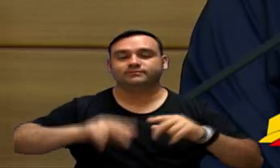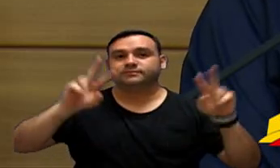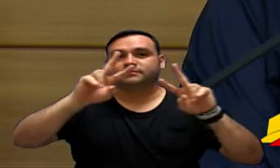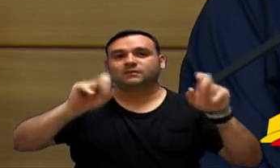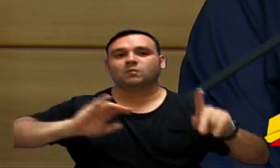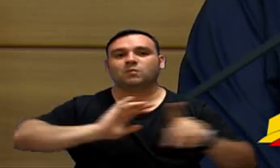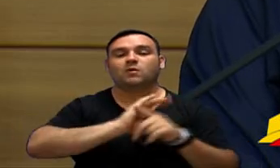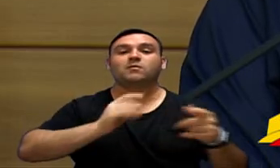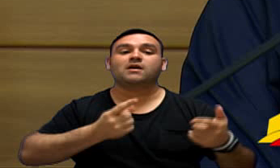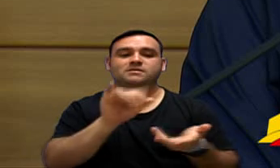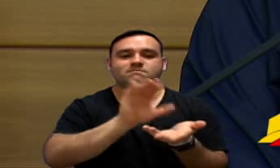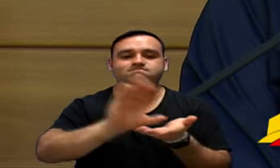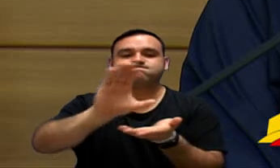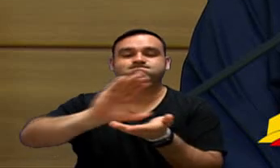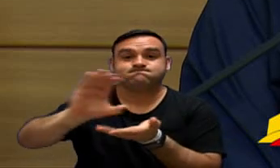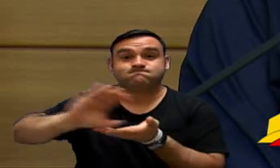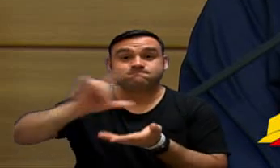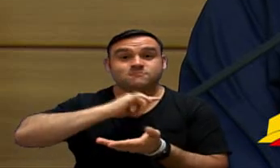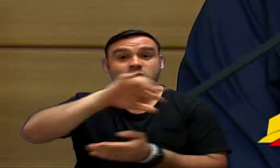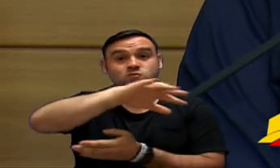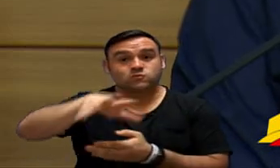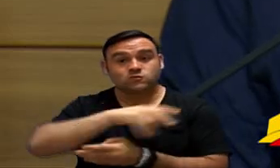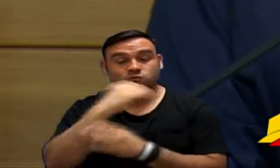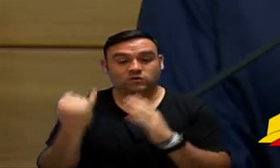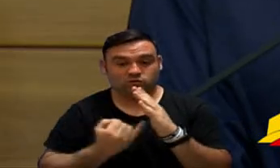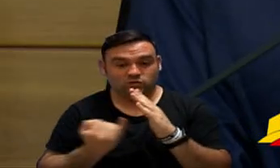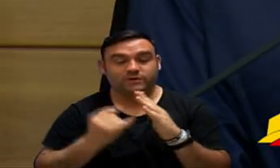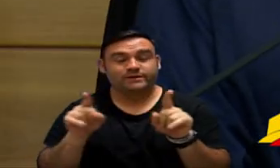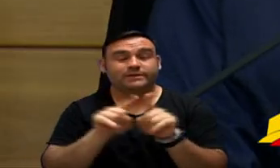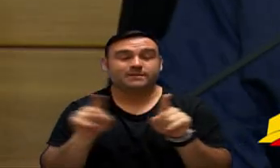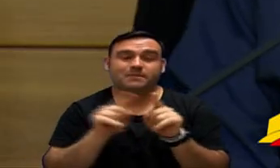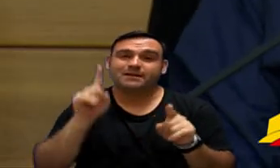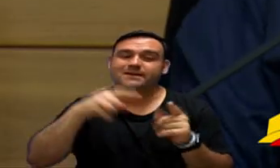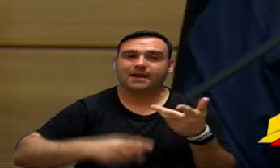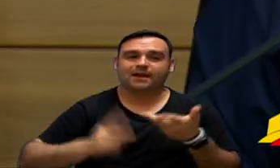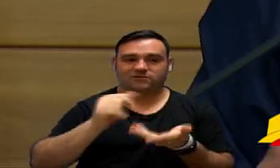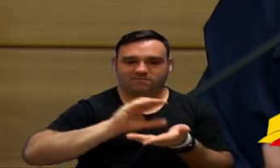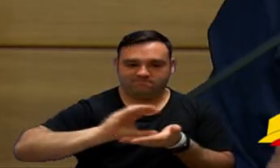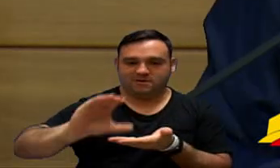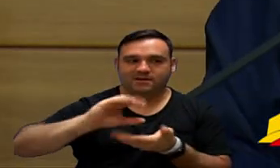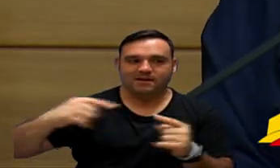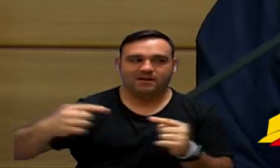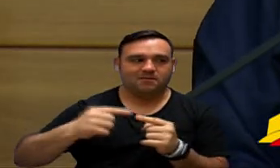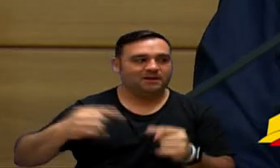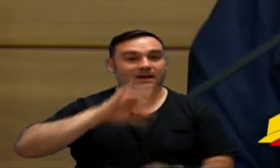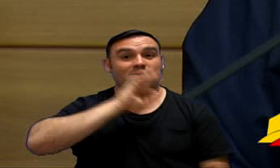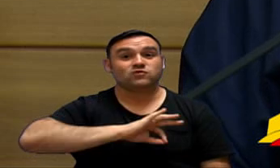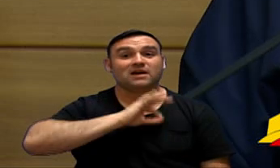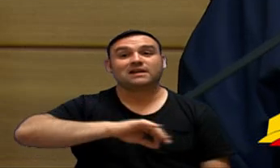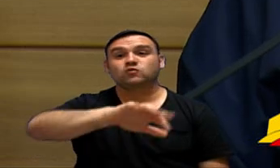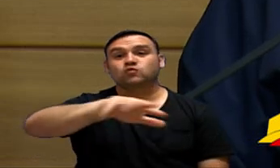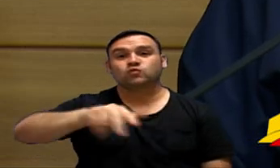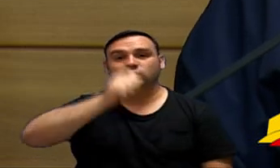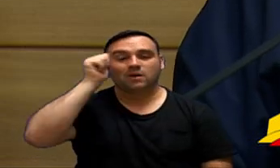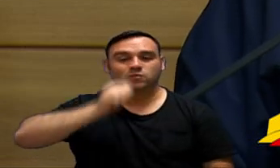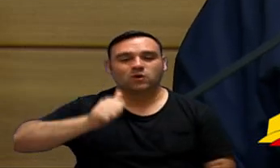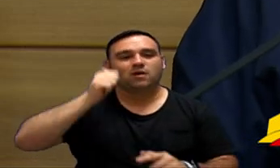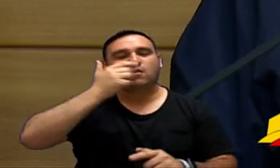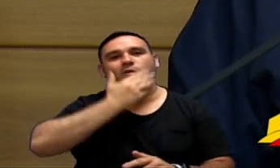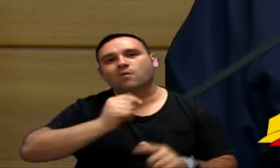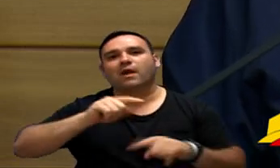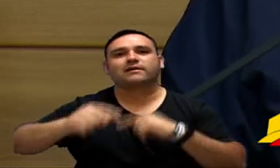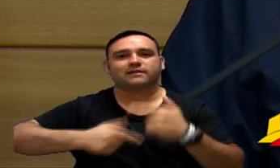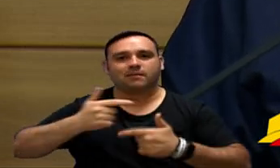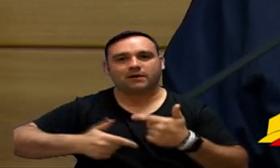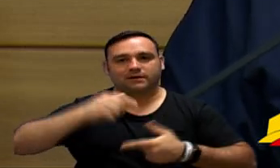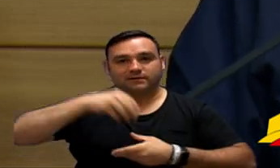do repasse que é feito às instituições. E é o repasse que atende os salários das trabalhadoras. Então, a gente tem